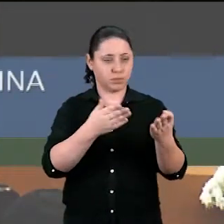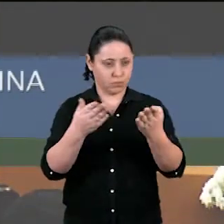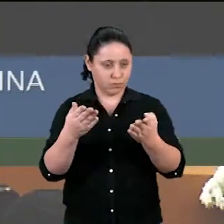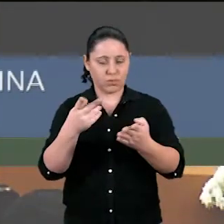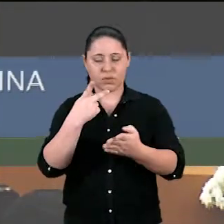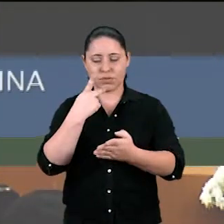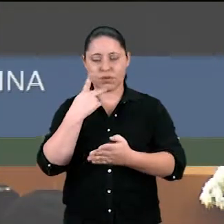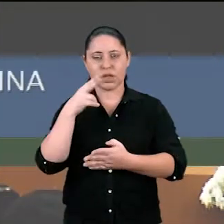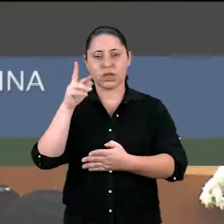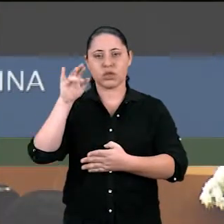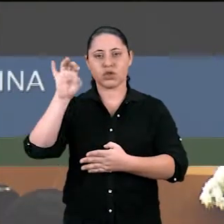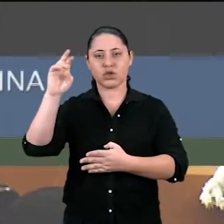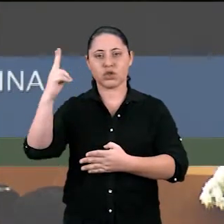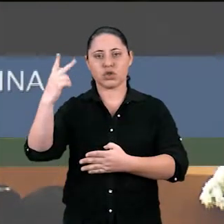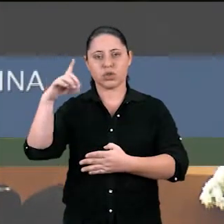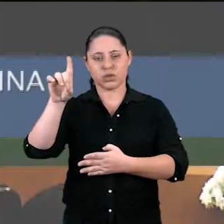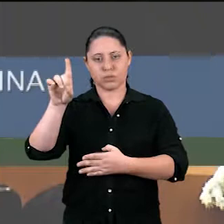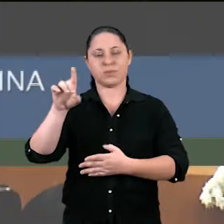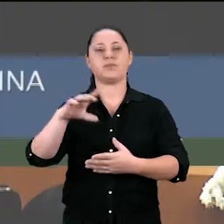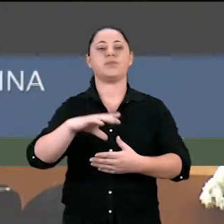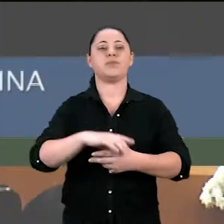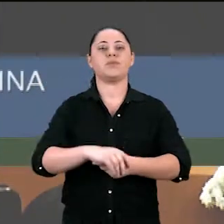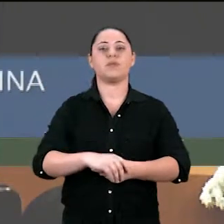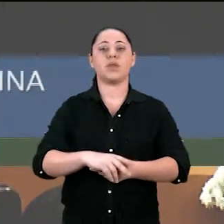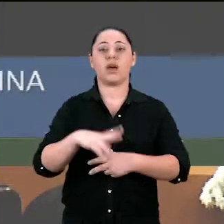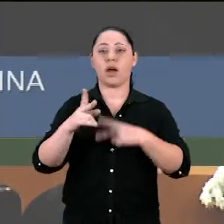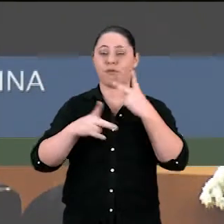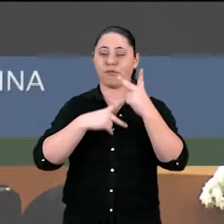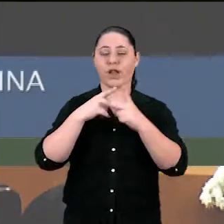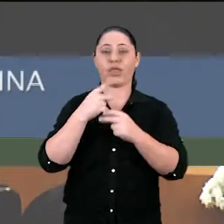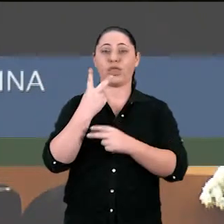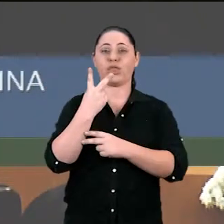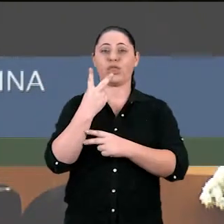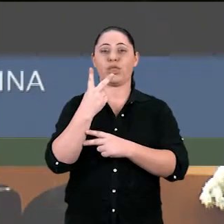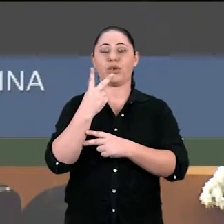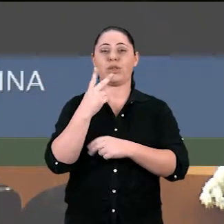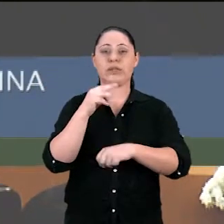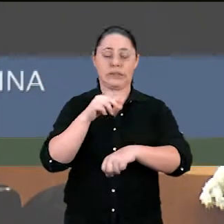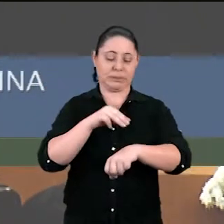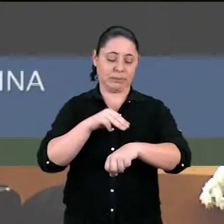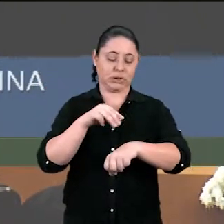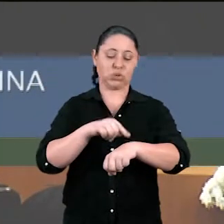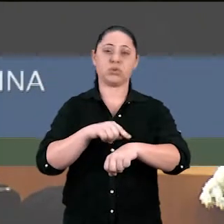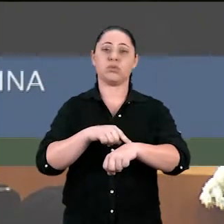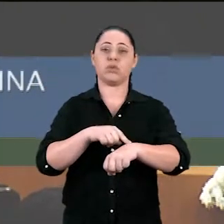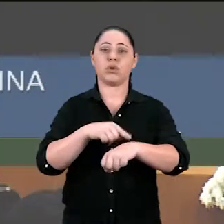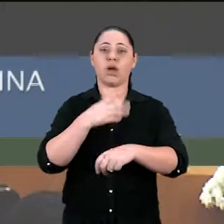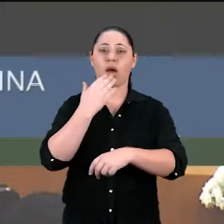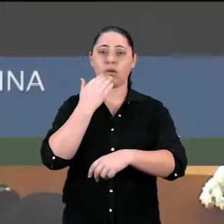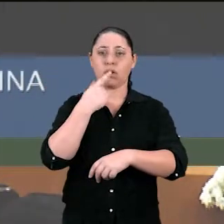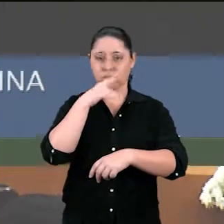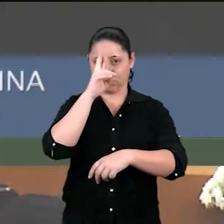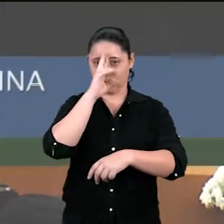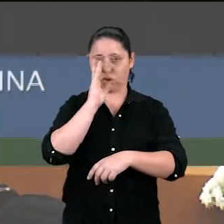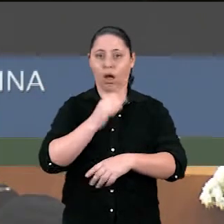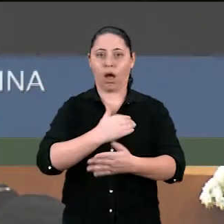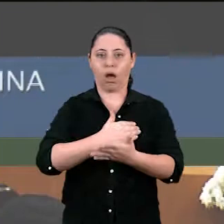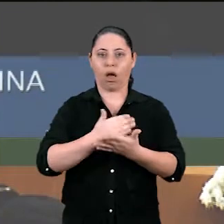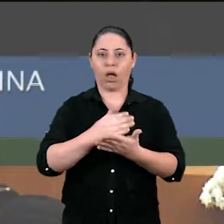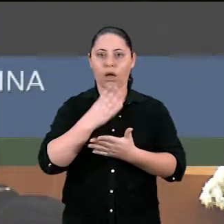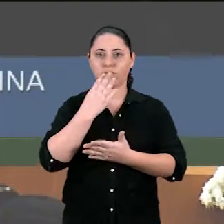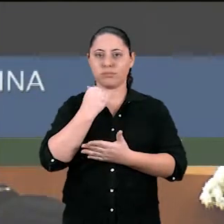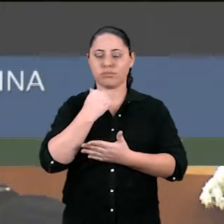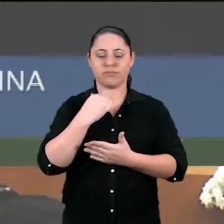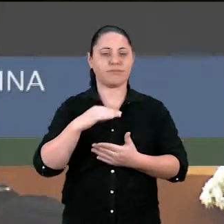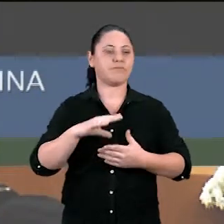juiz Richard. Bom, falarei em 2 minutos, porque o almoço está próximo. Não podia